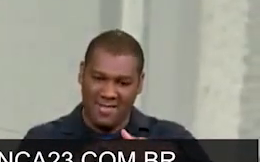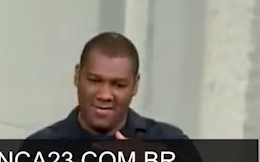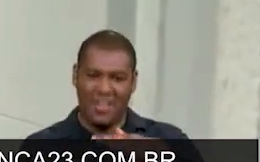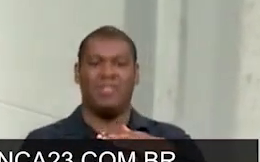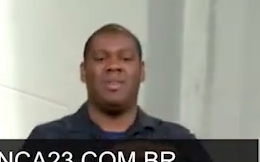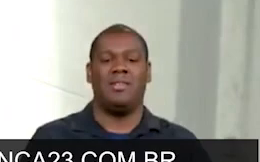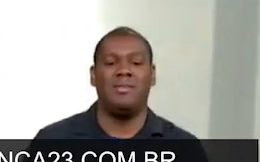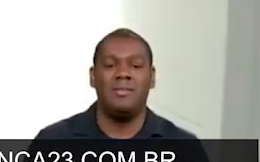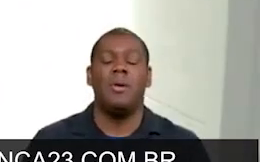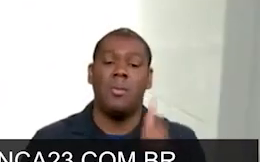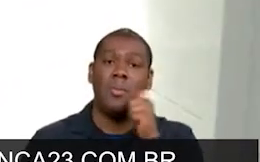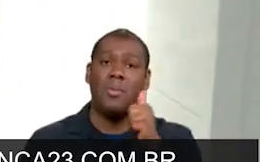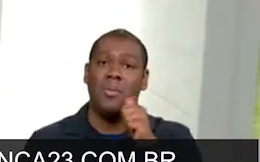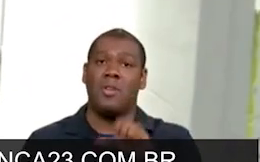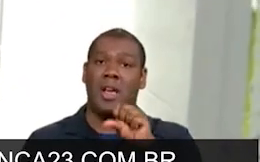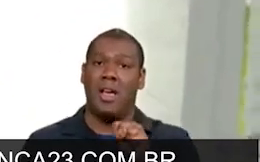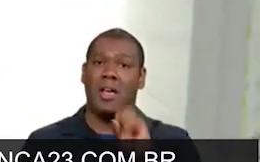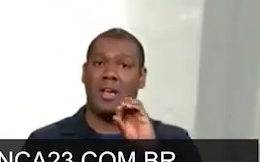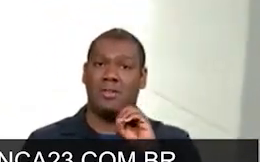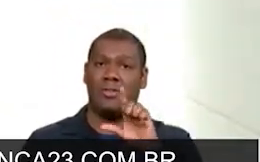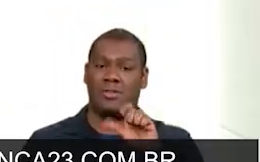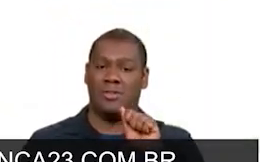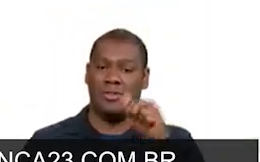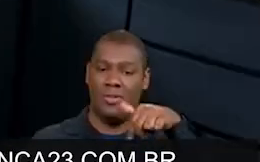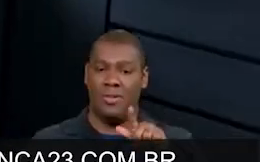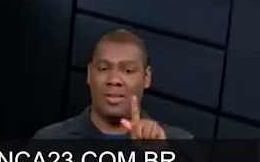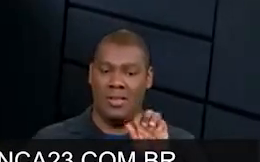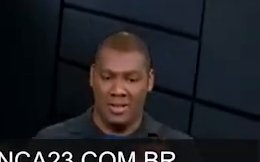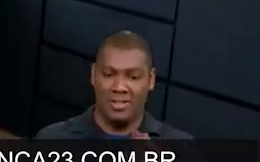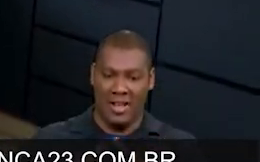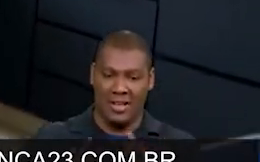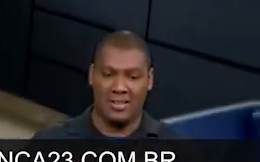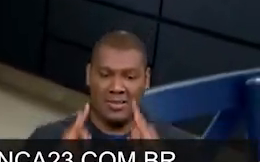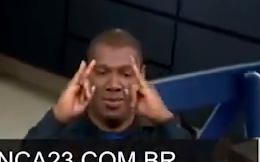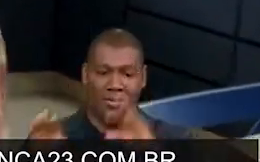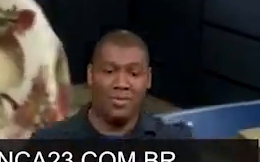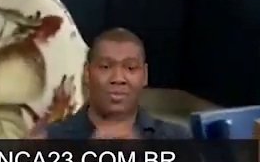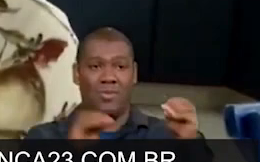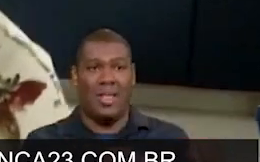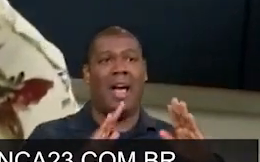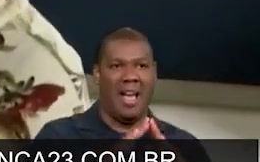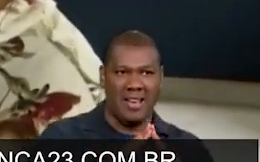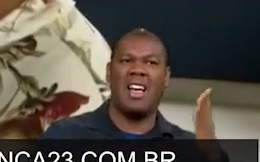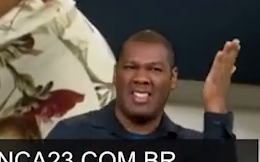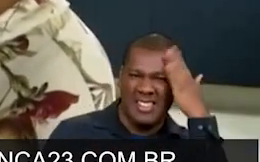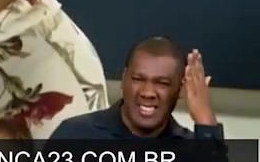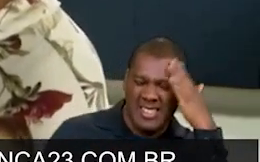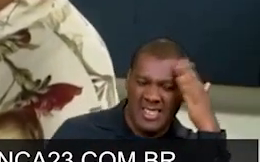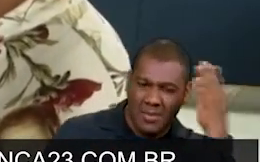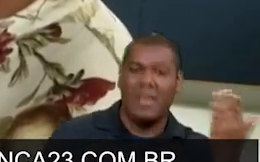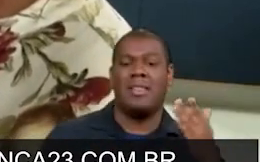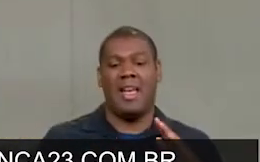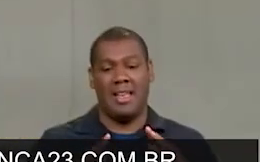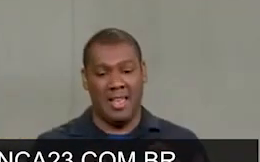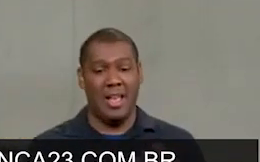Quando Solange resolveu mudar de um apartamento para uma casa, ela sabia que a conta de luz iria aumentar. A alternativa